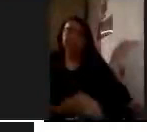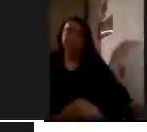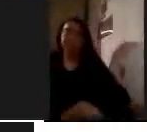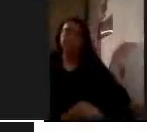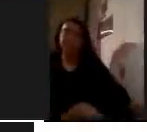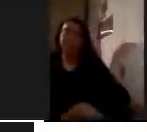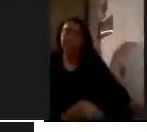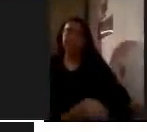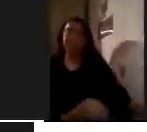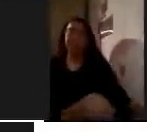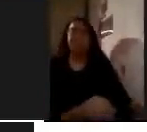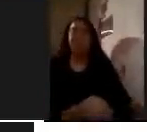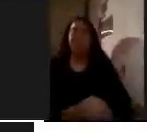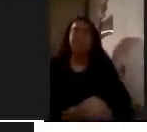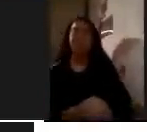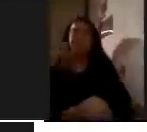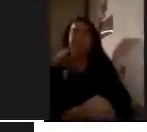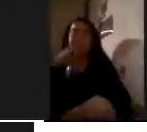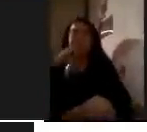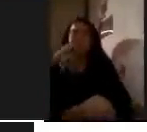Quais são?